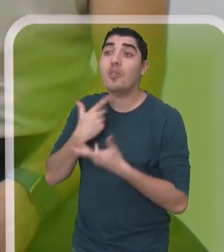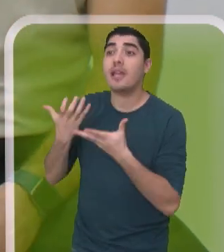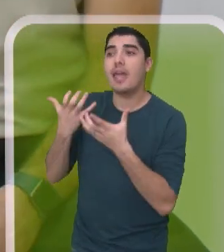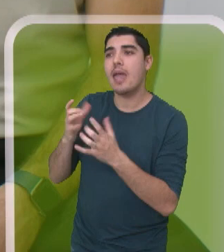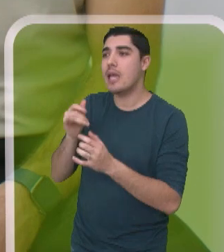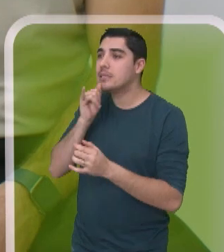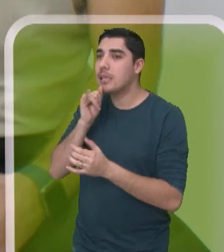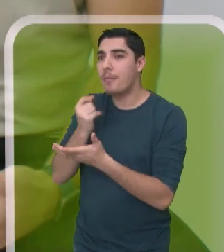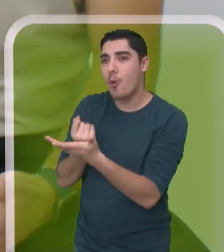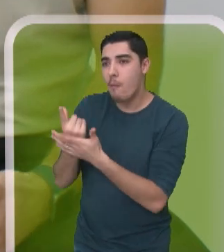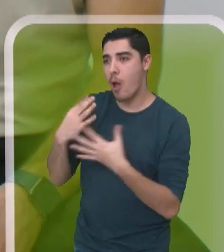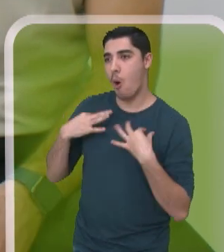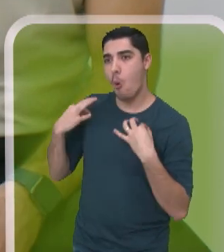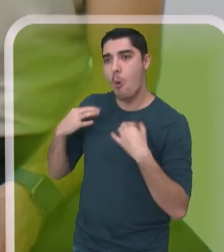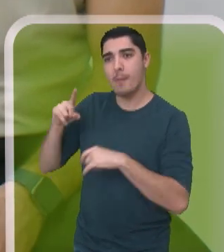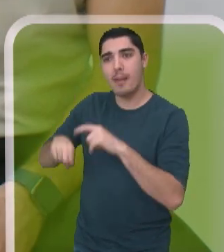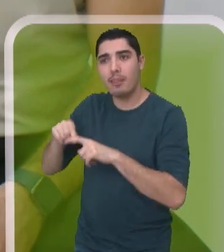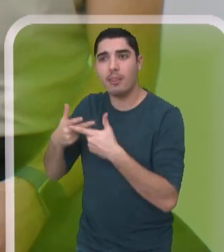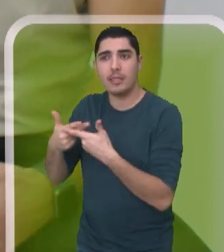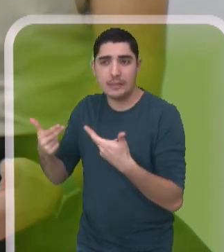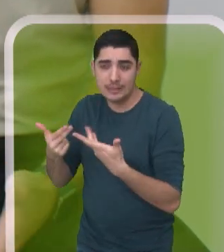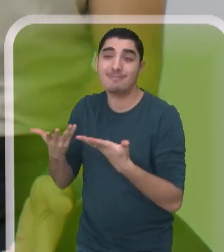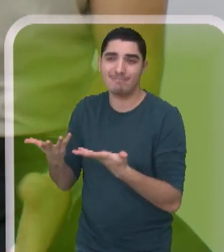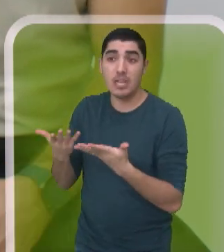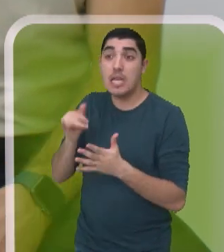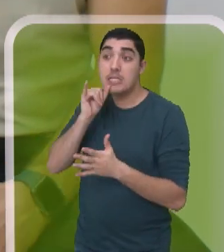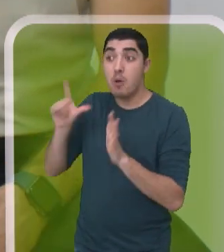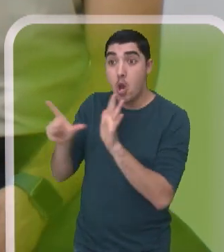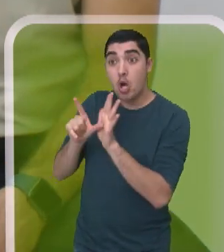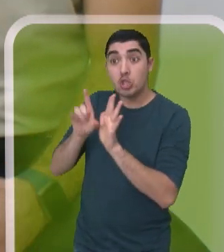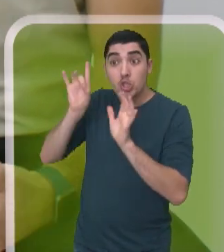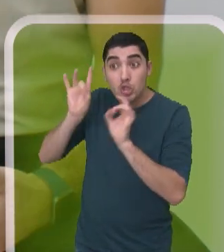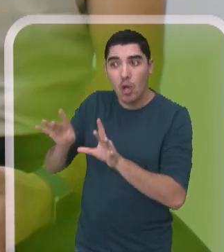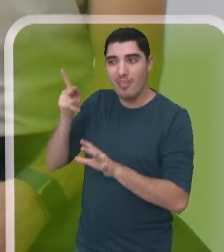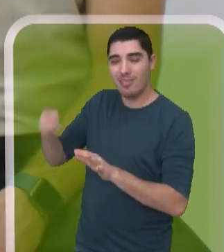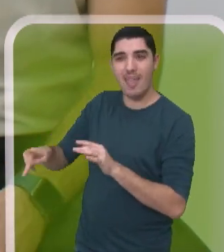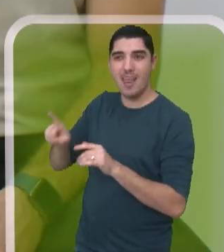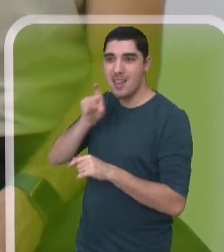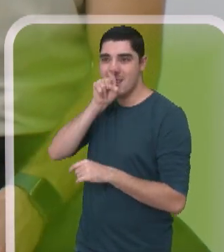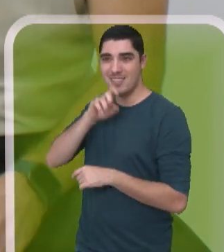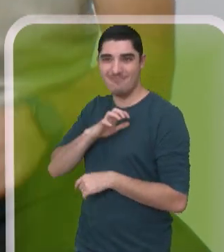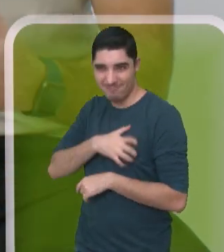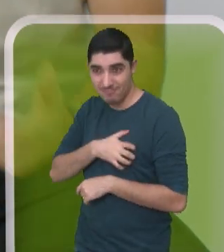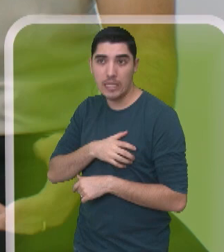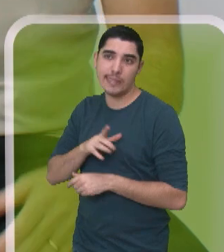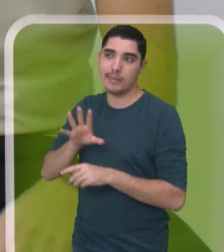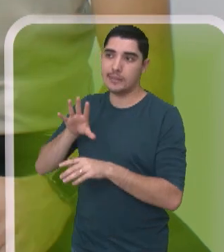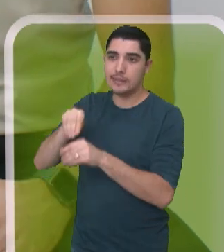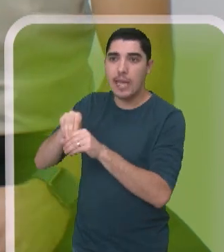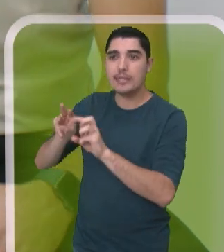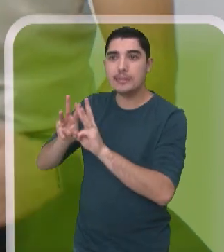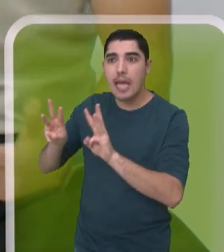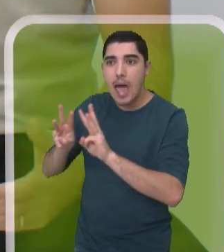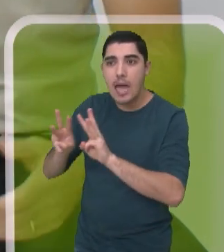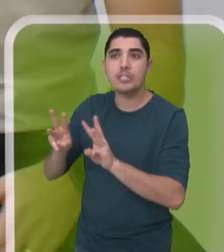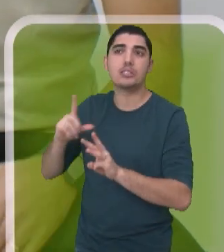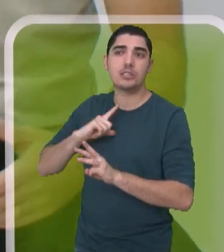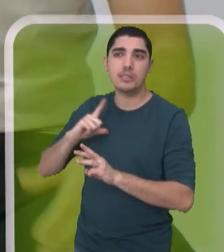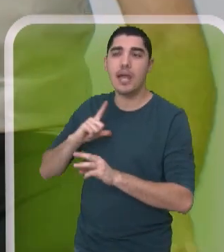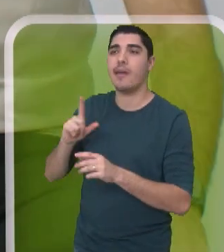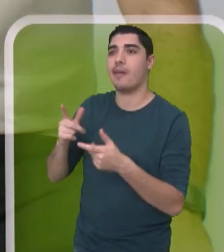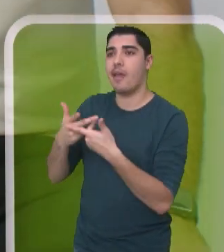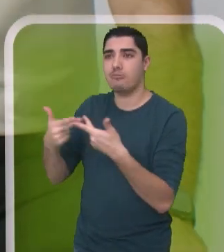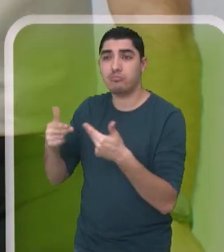comercial, em termos de produtos, né? Ter uma loja oficial, ter um site, né, para venda de produtos, um site atualizado com